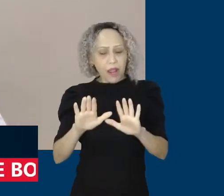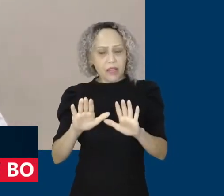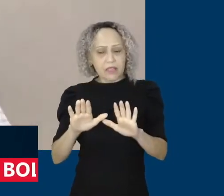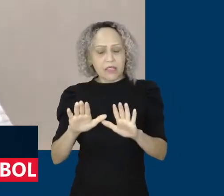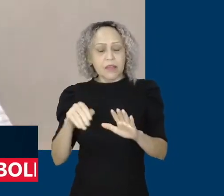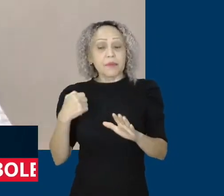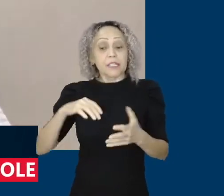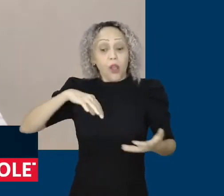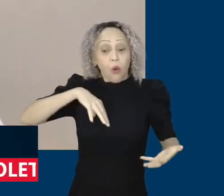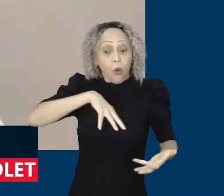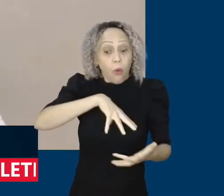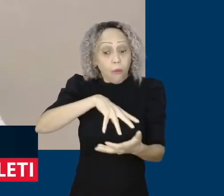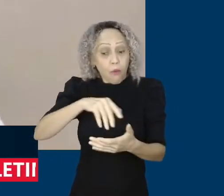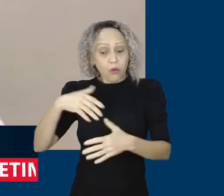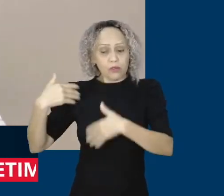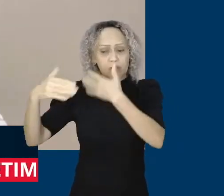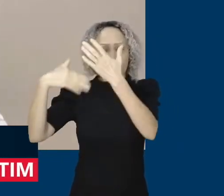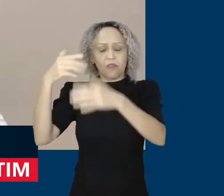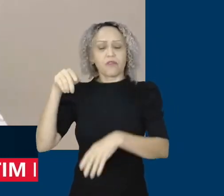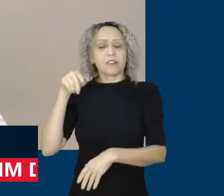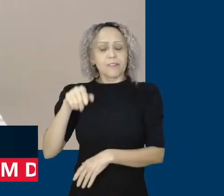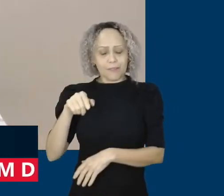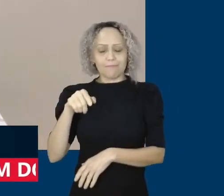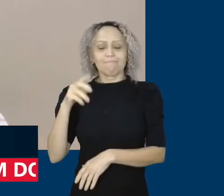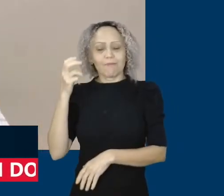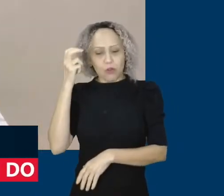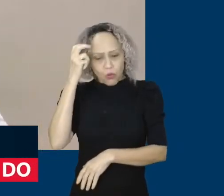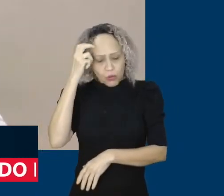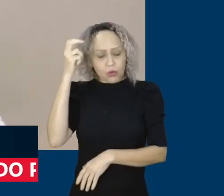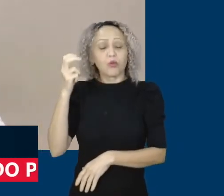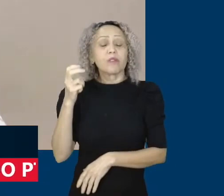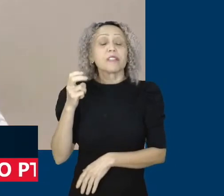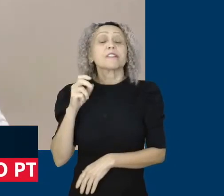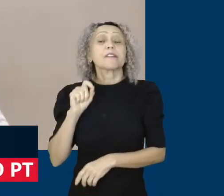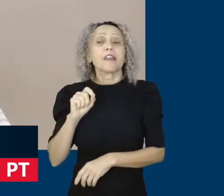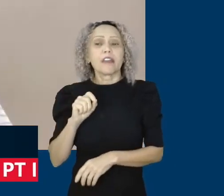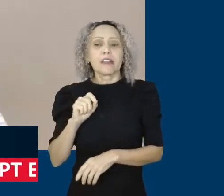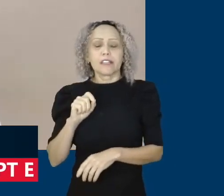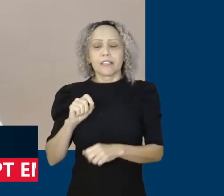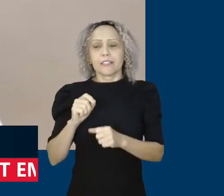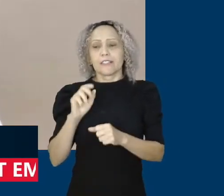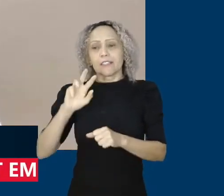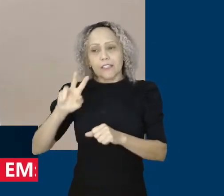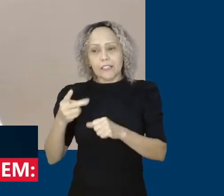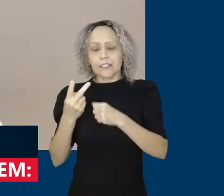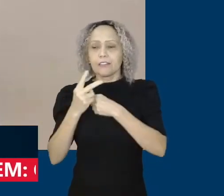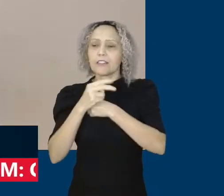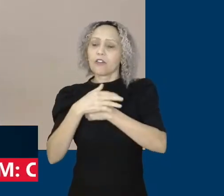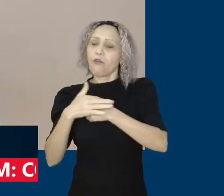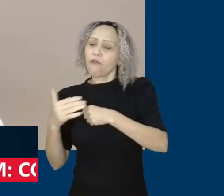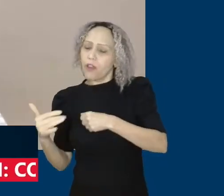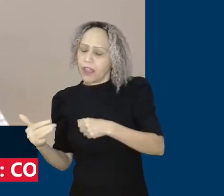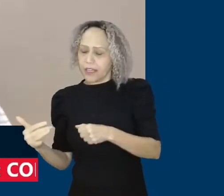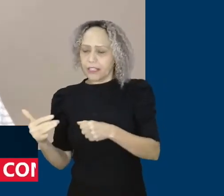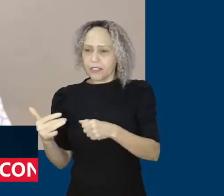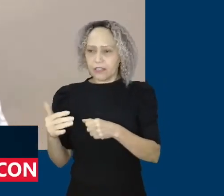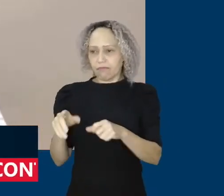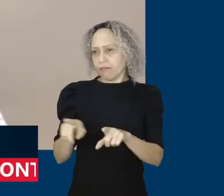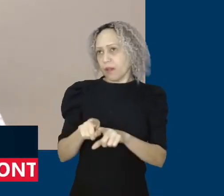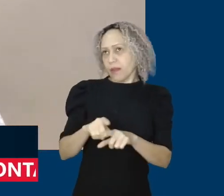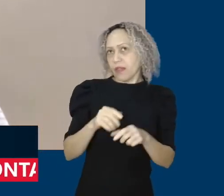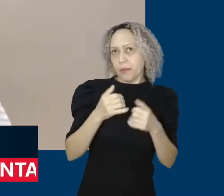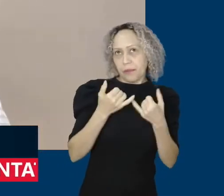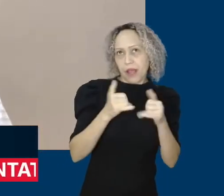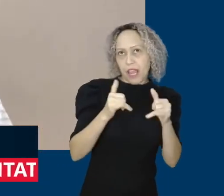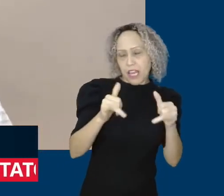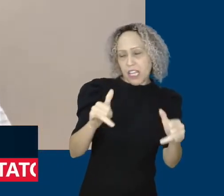né? Ainda cara, né? Ainda inacessível, digamos assim, para grande parte da população, mas também o era a energia eólica há 20